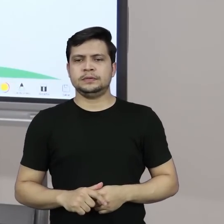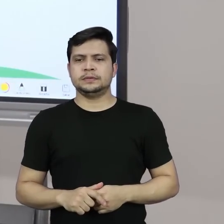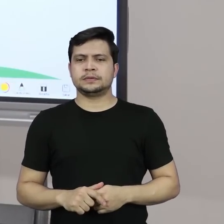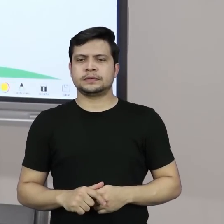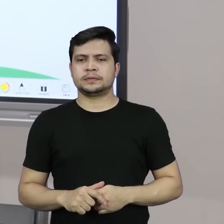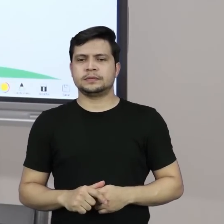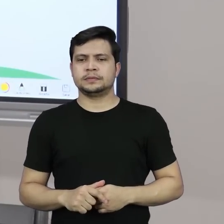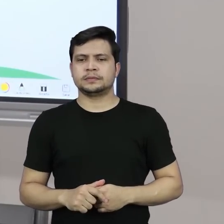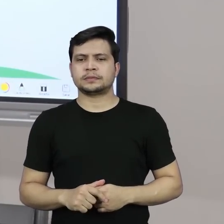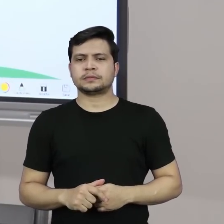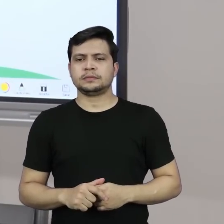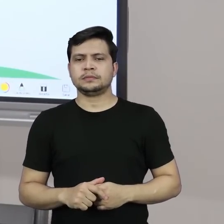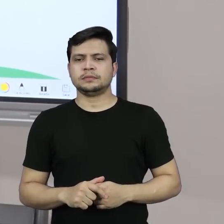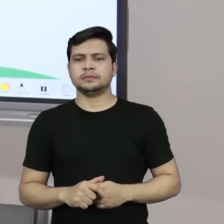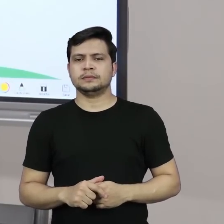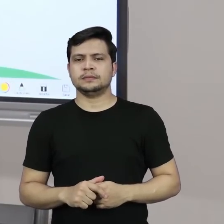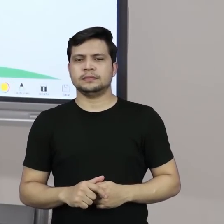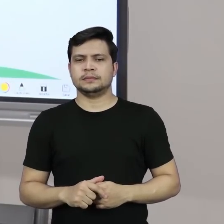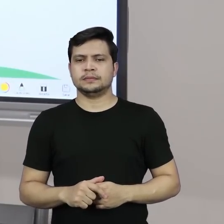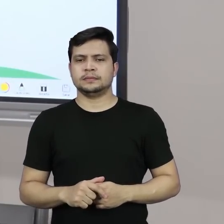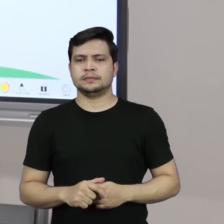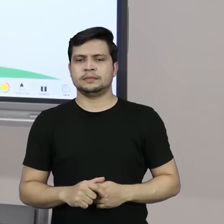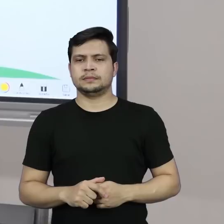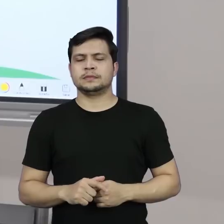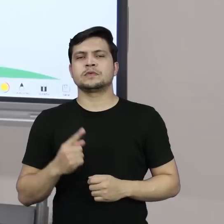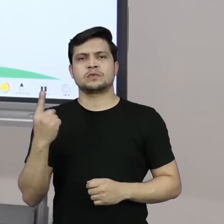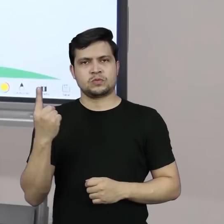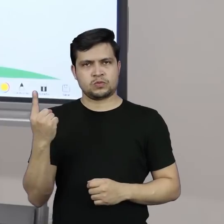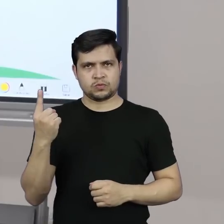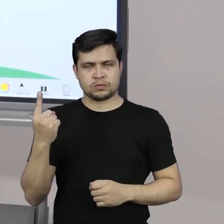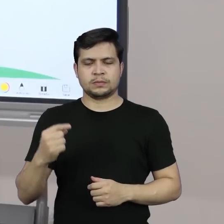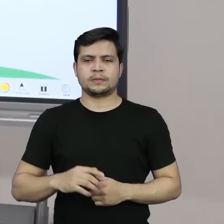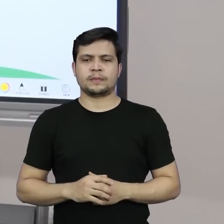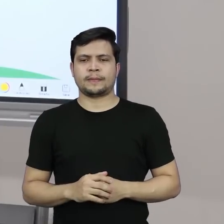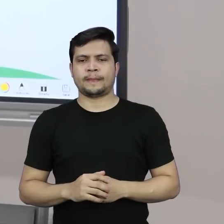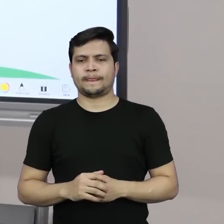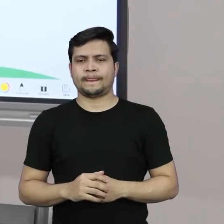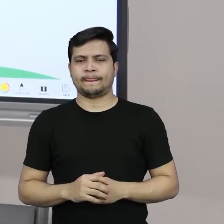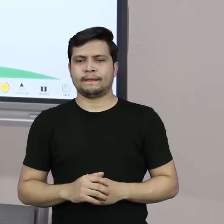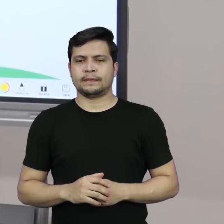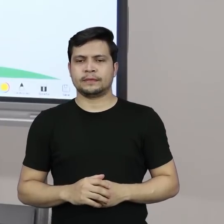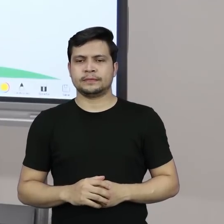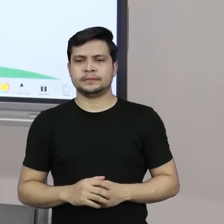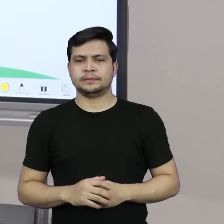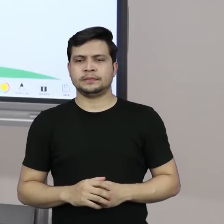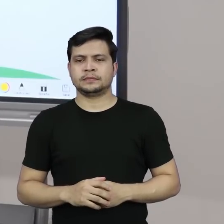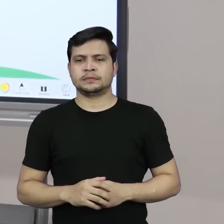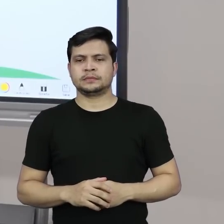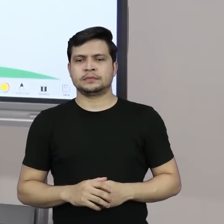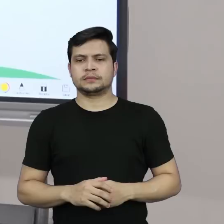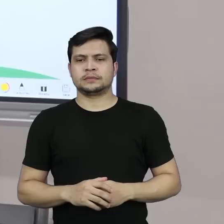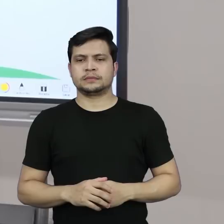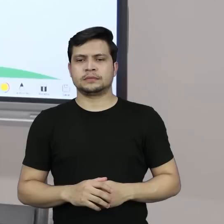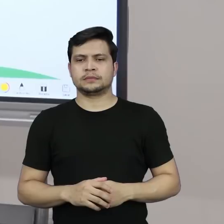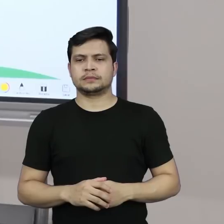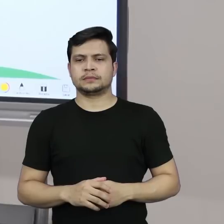A próxima também é uma questão de mediana, só que agora envolvendo gráficos e com um detalhezinho a mais na